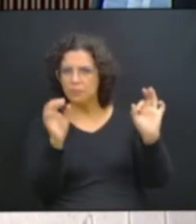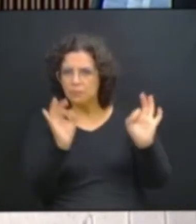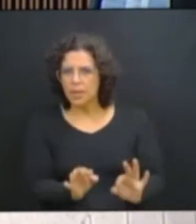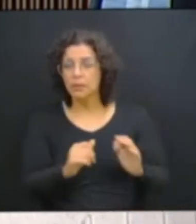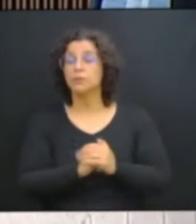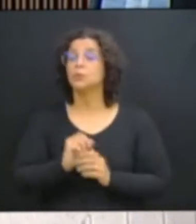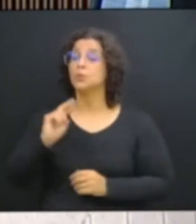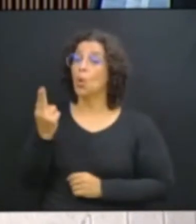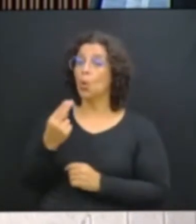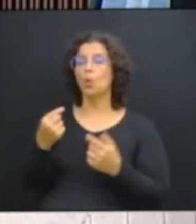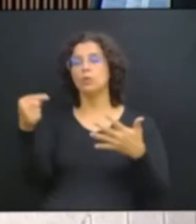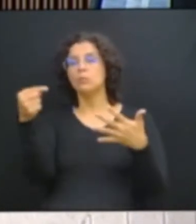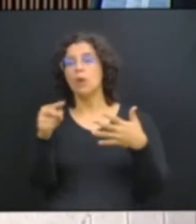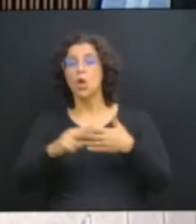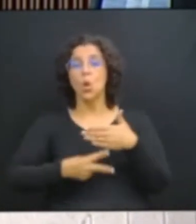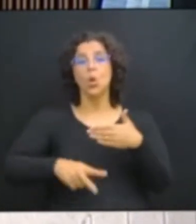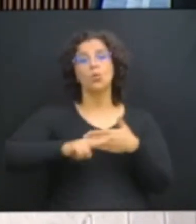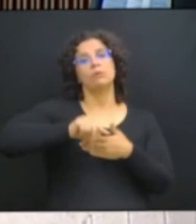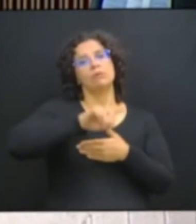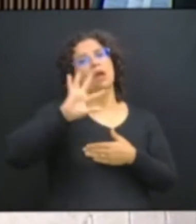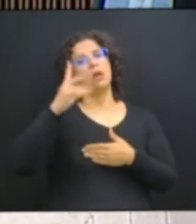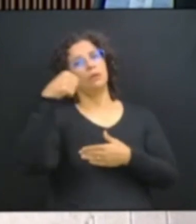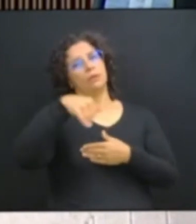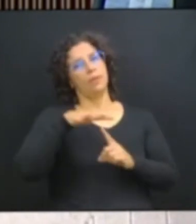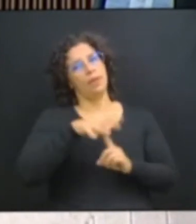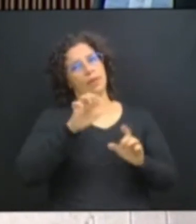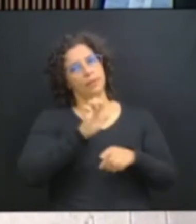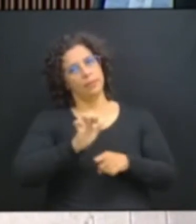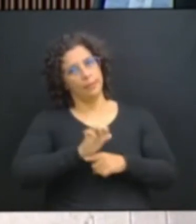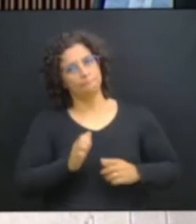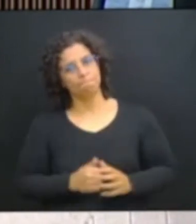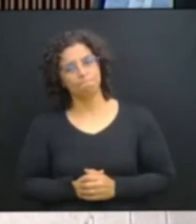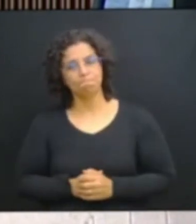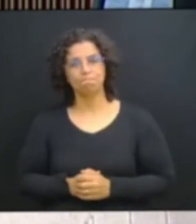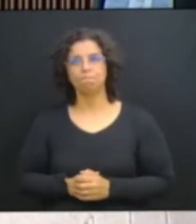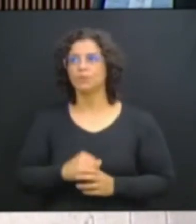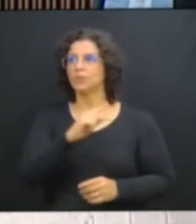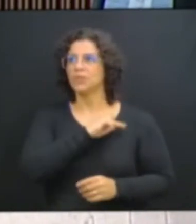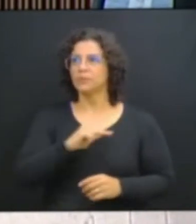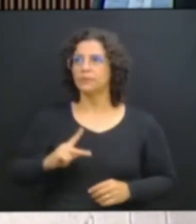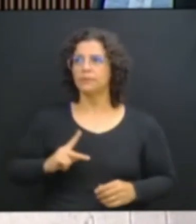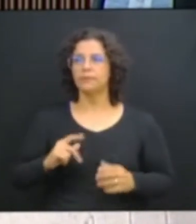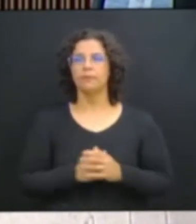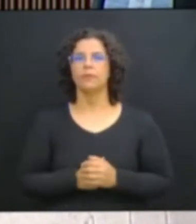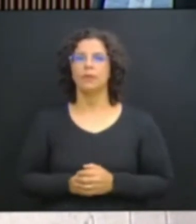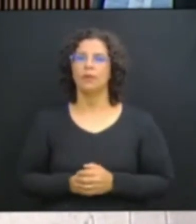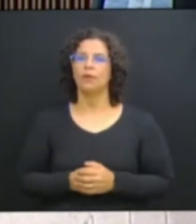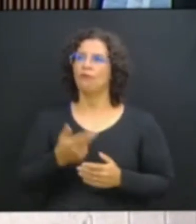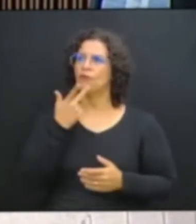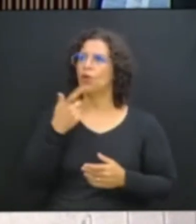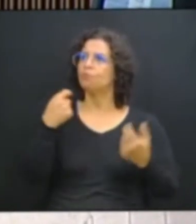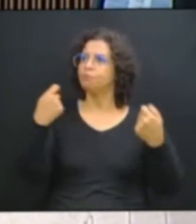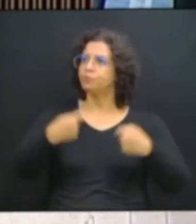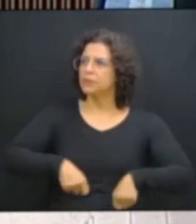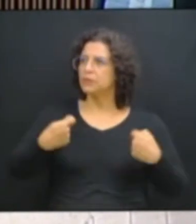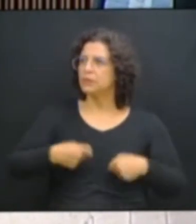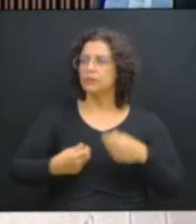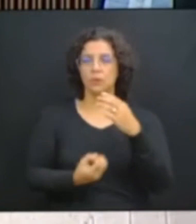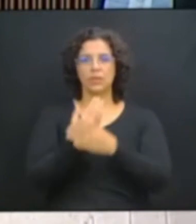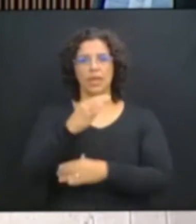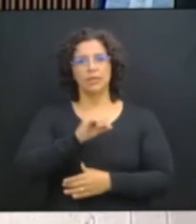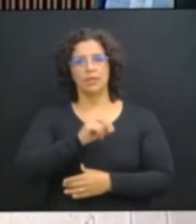quais as consequências disso para o estado do Paraná. Presidente, é muito necessário essa